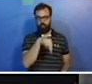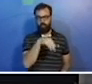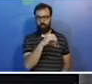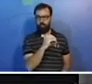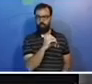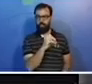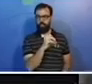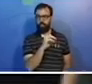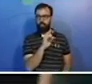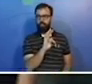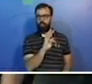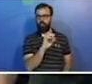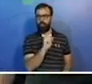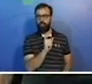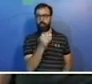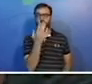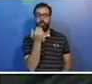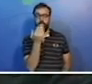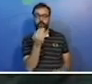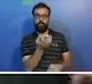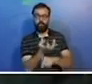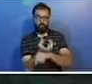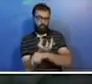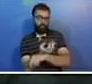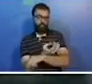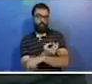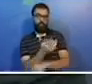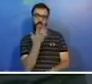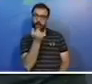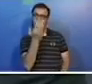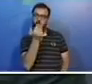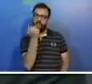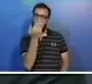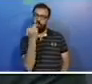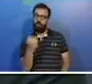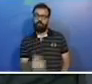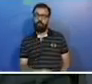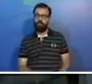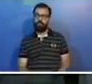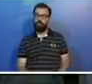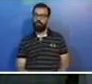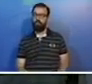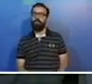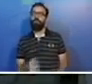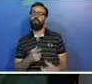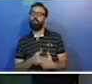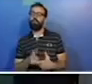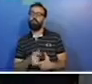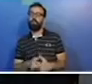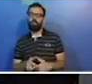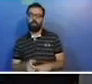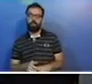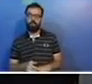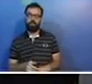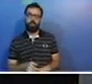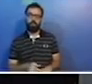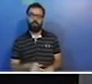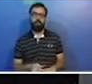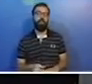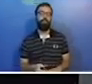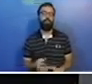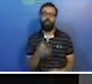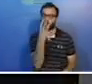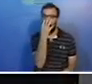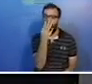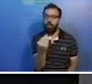bichinho bonitinho que é herbívoro, mas também eles comem muito. Então, olha o problema. O coiote matava as ovelhas, se